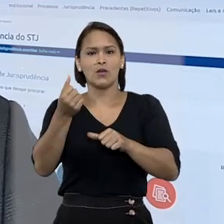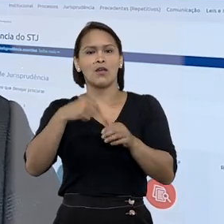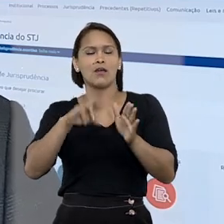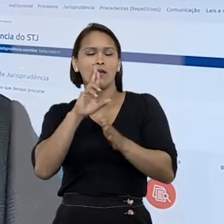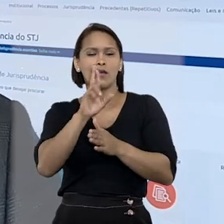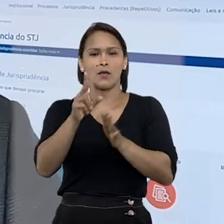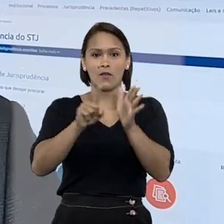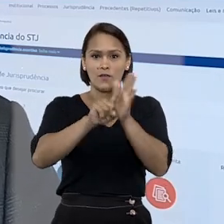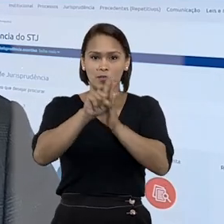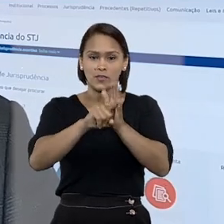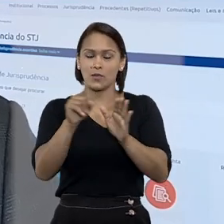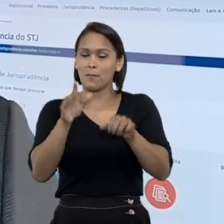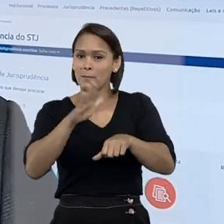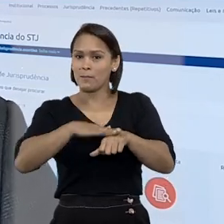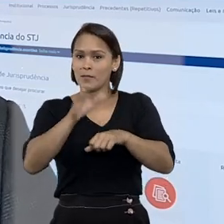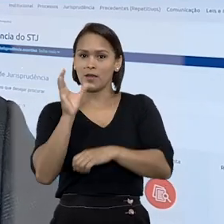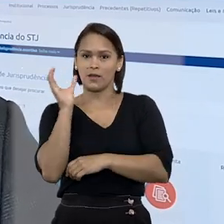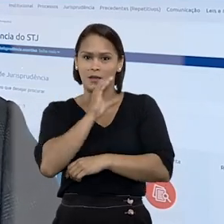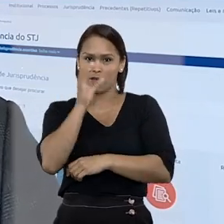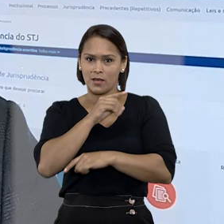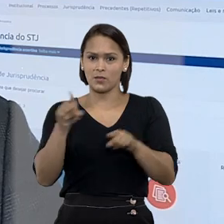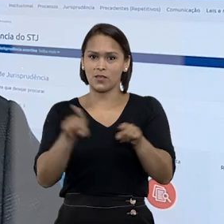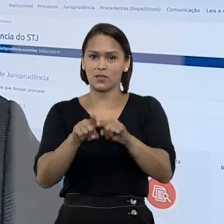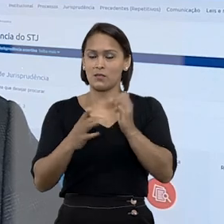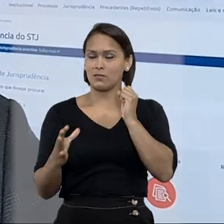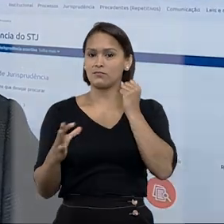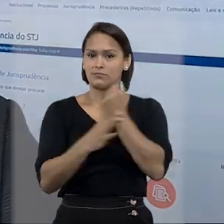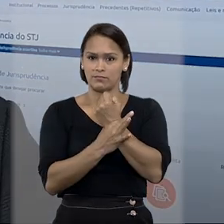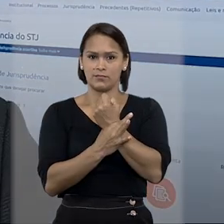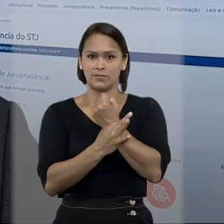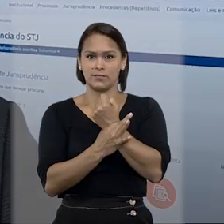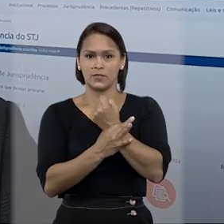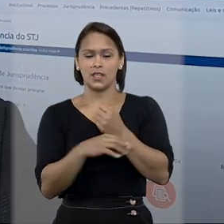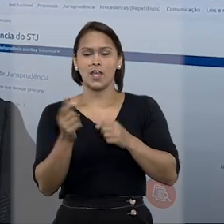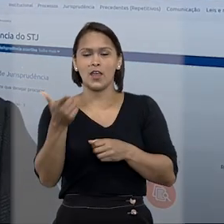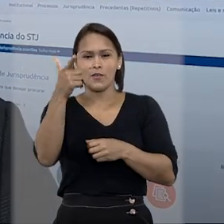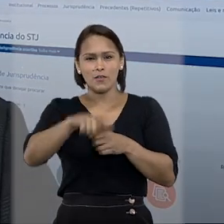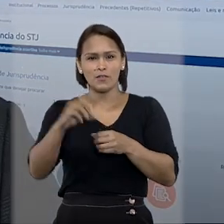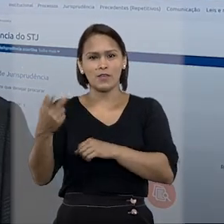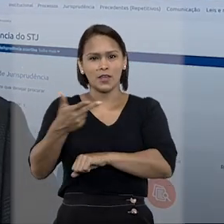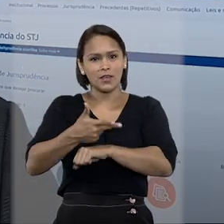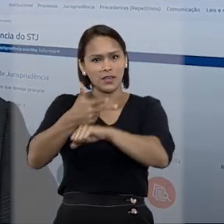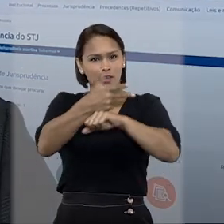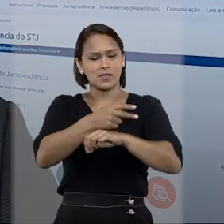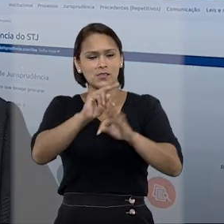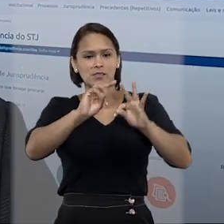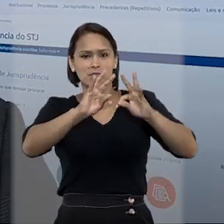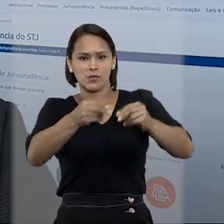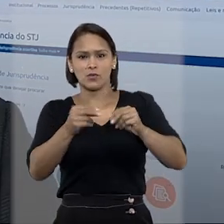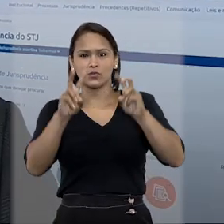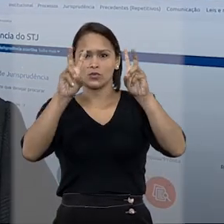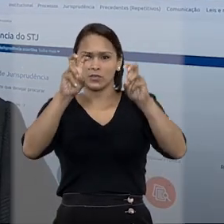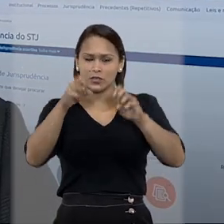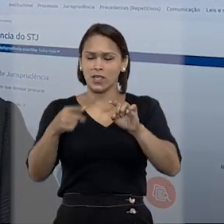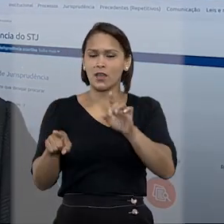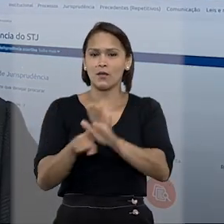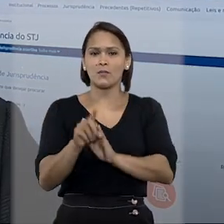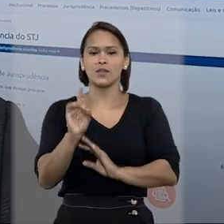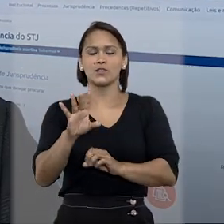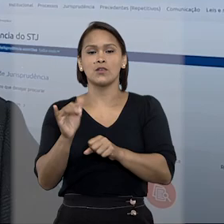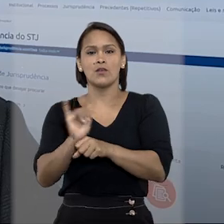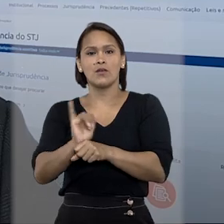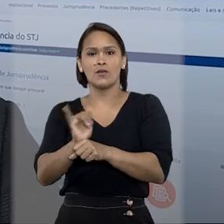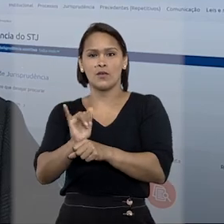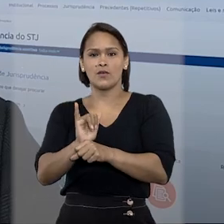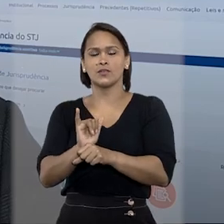pesquisa mais eficiente e mais confiável. Para rever esse e outros temas do seu interesse, basta acessar o